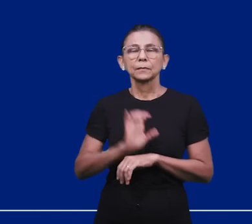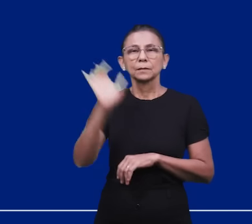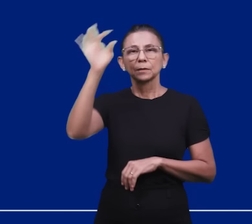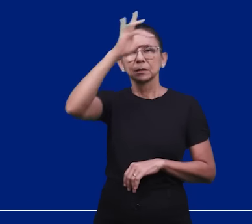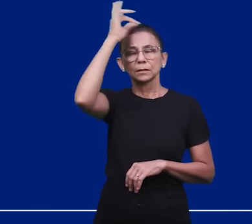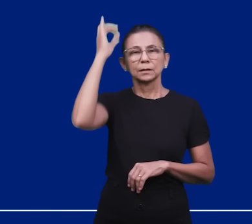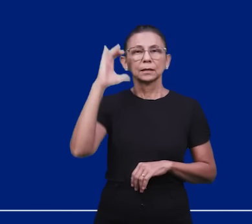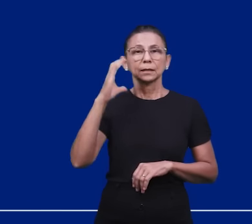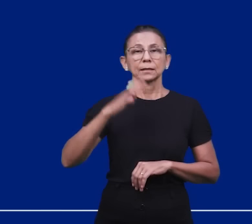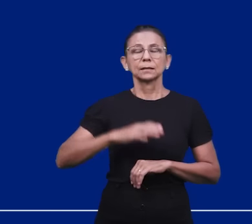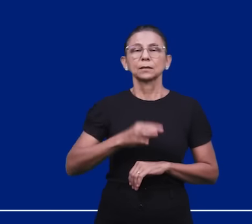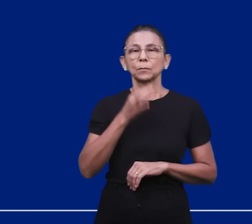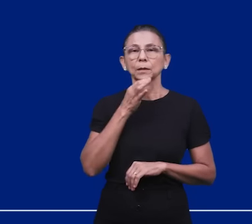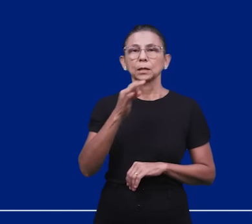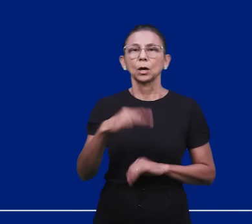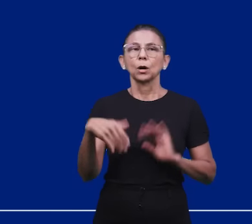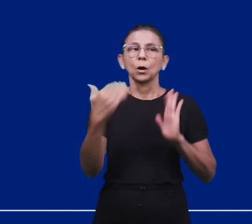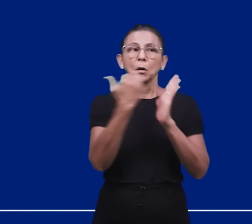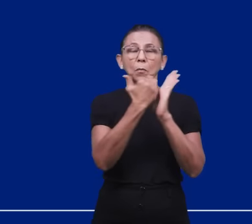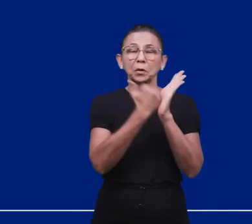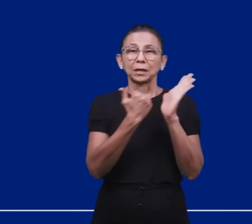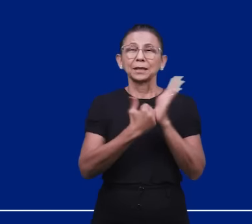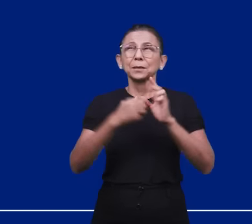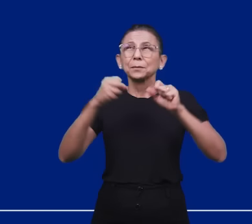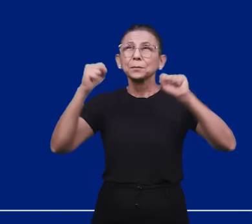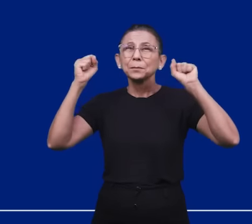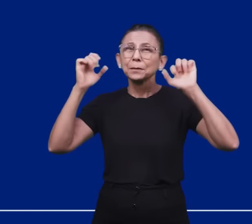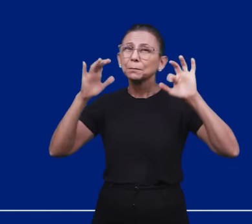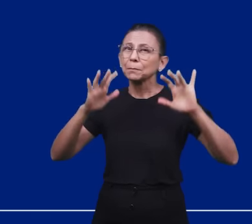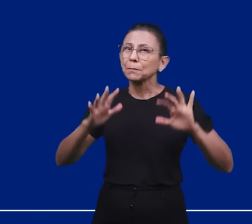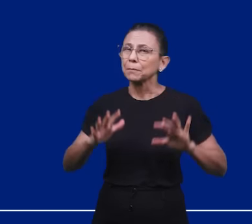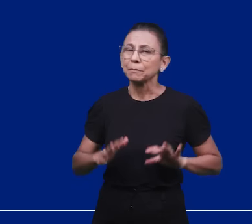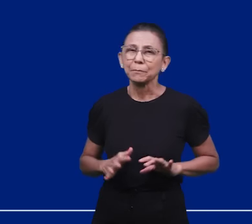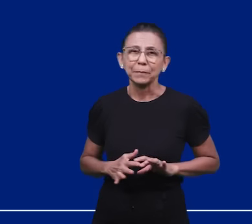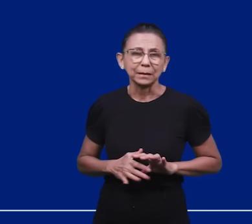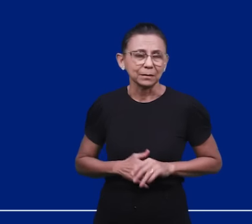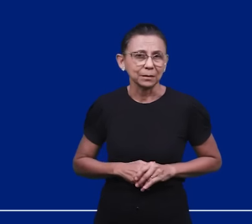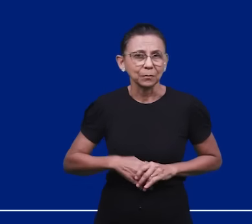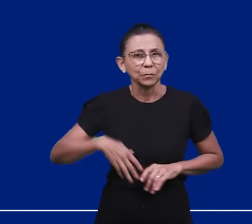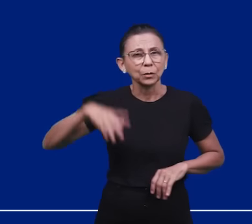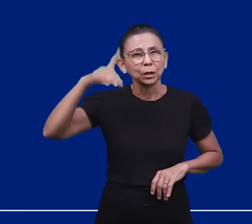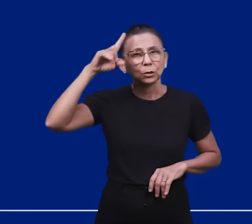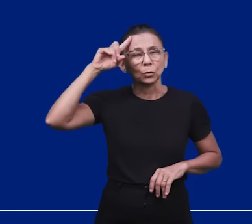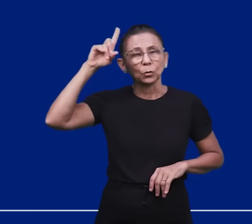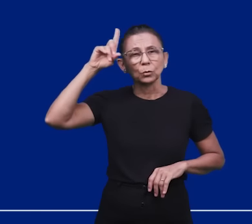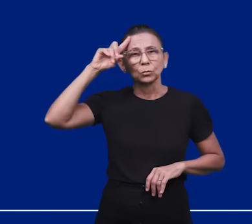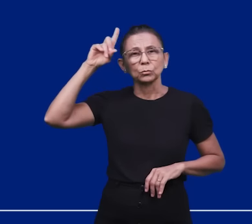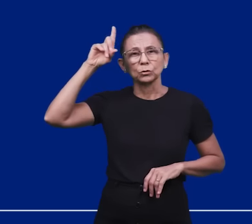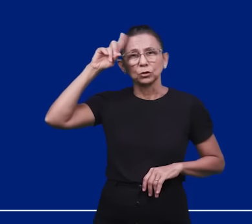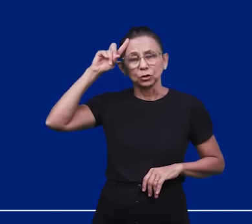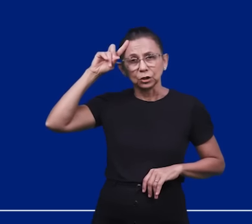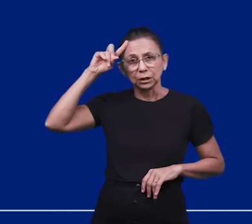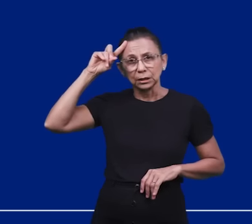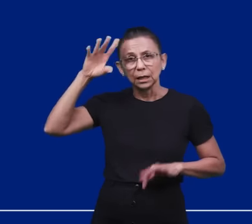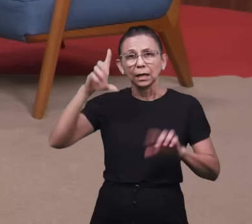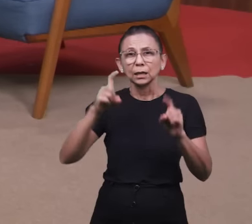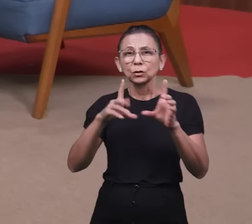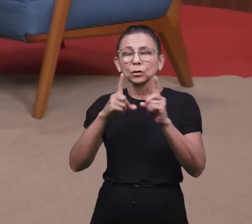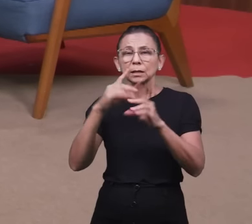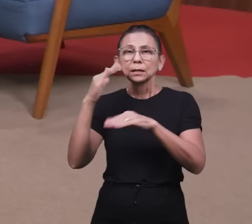seguinte o programa tem sido uma grande benção Pois a cada dia a doutrina está sendo reforçada no meio da igreja